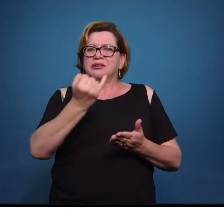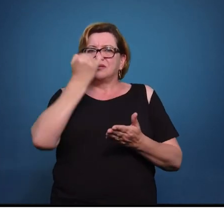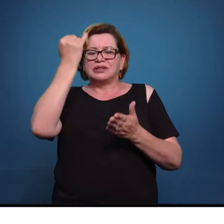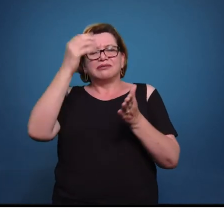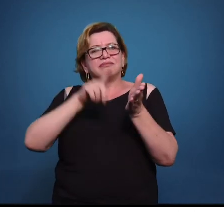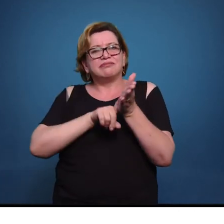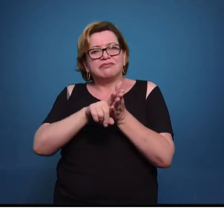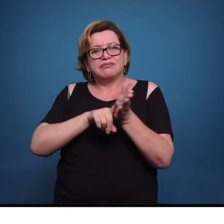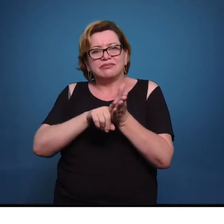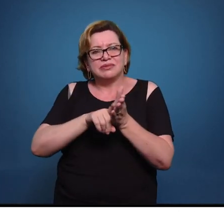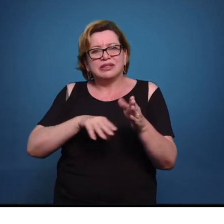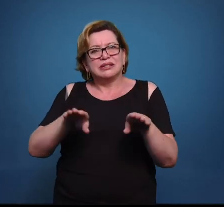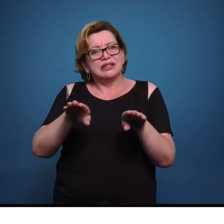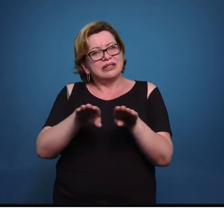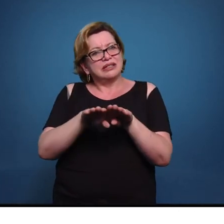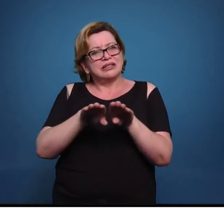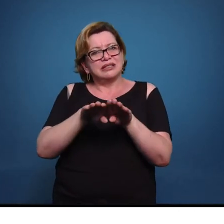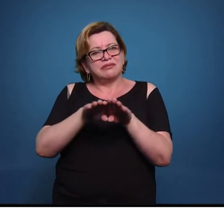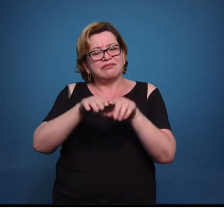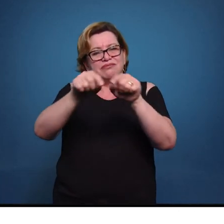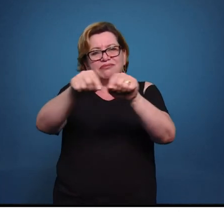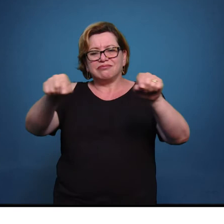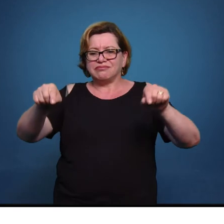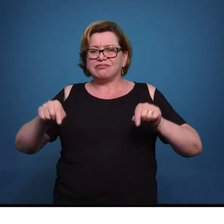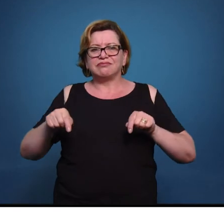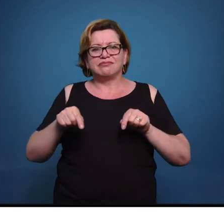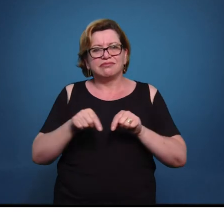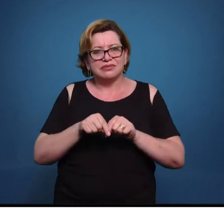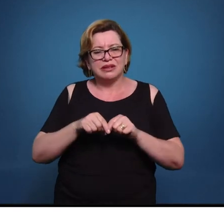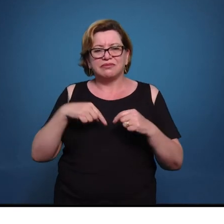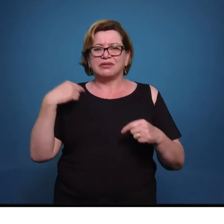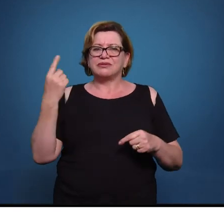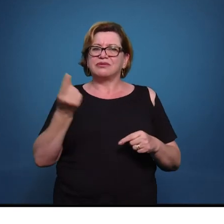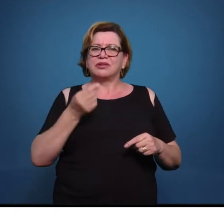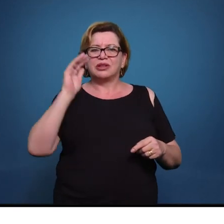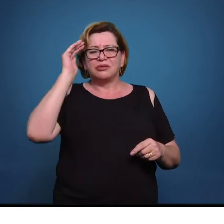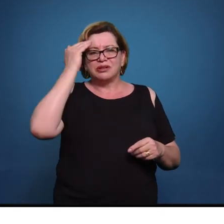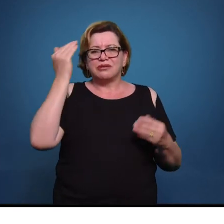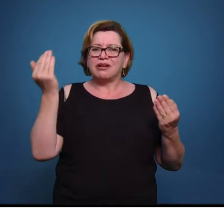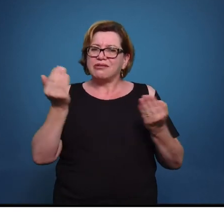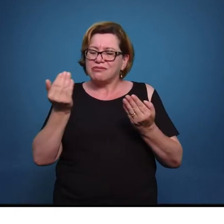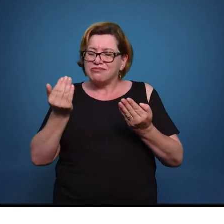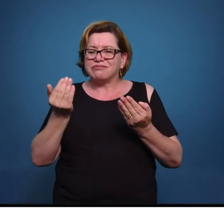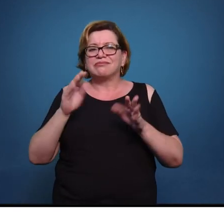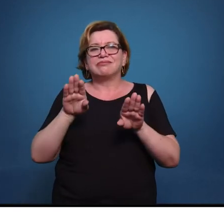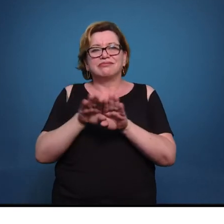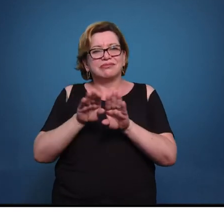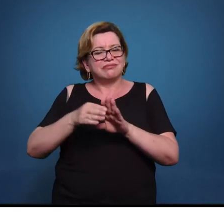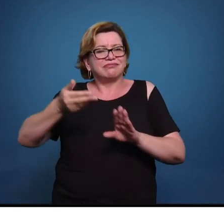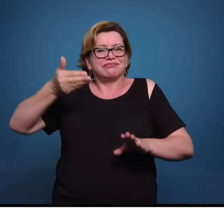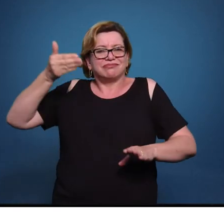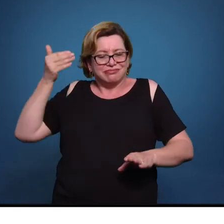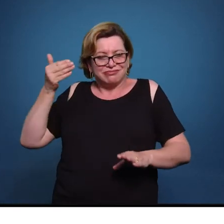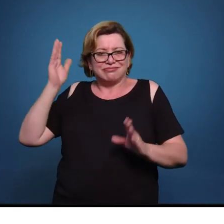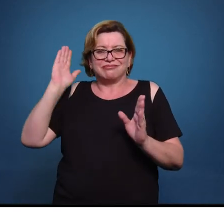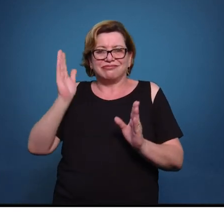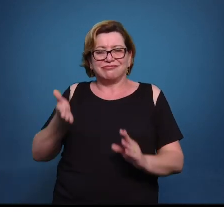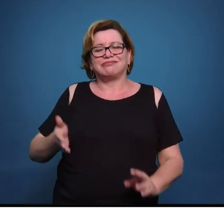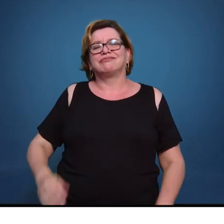universo geral e mais especificamente na sala de aula, para compreendermos tanto o tempo presente quanto aquilo que já se foi.